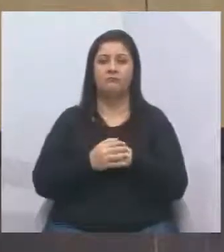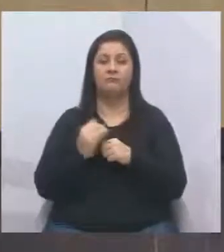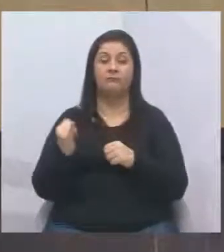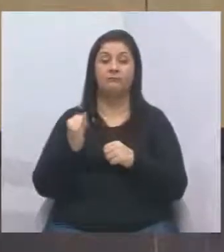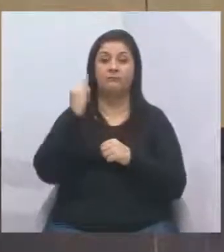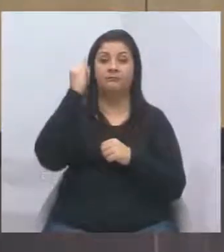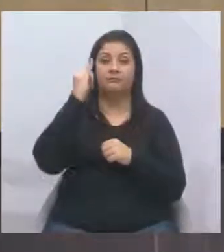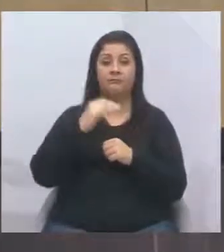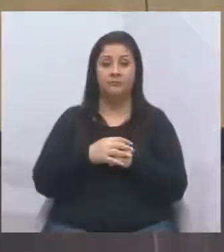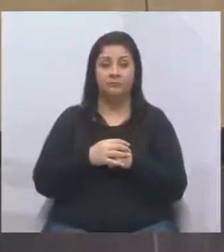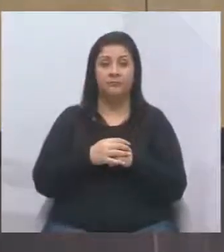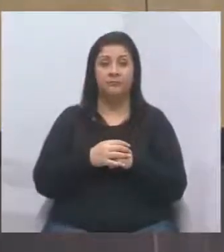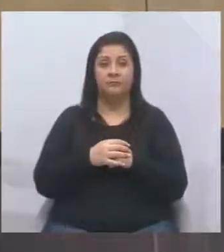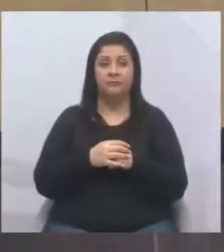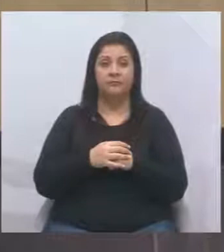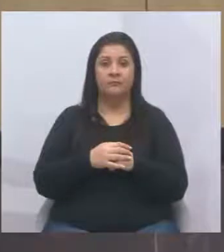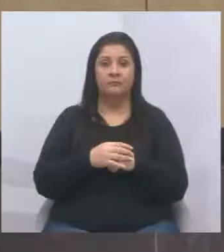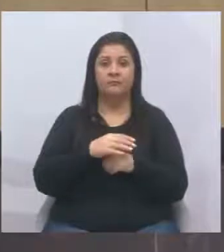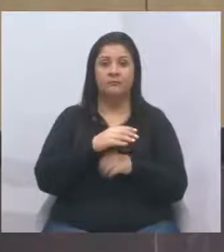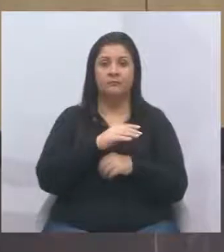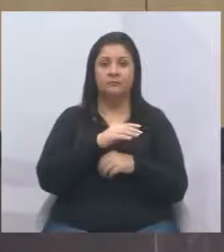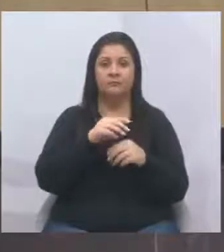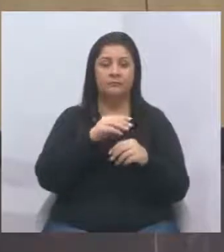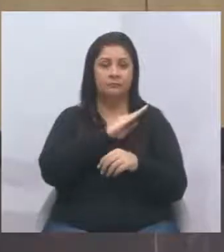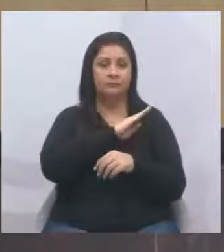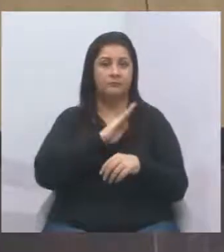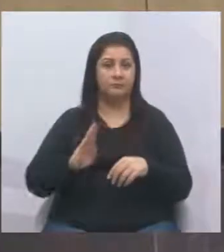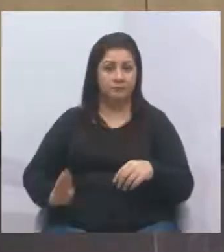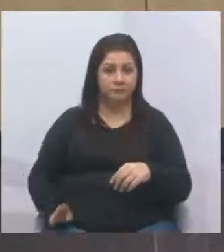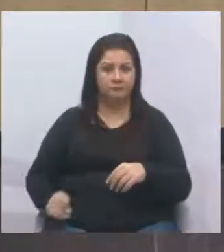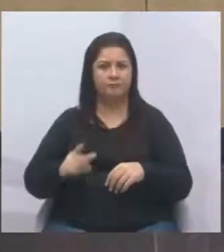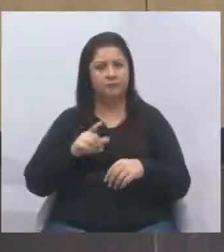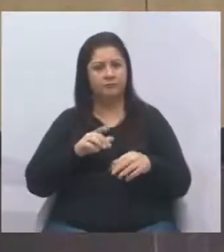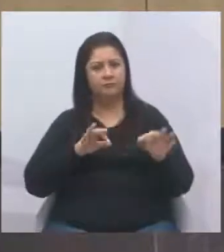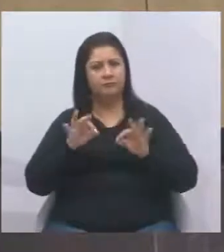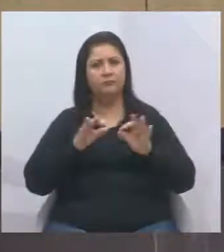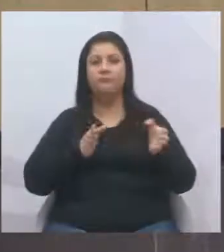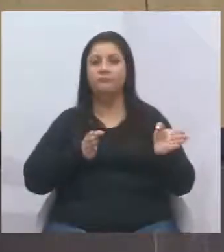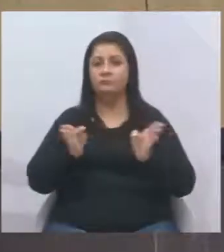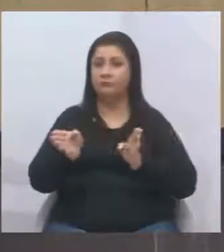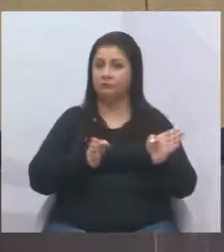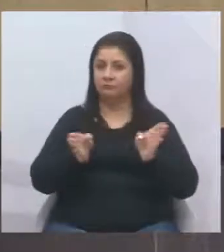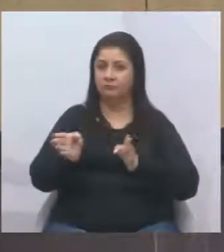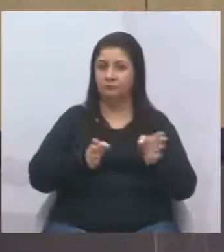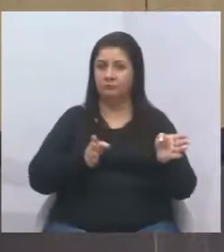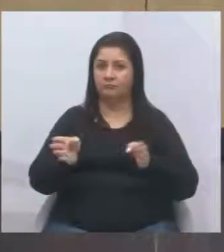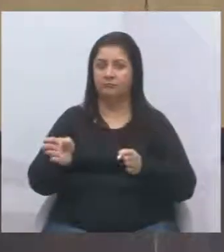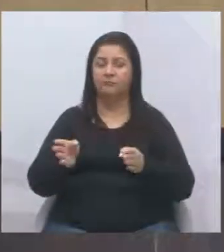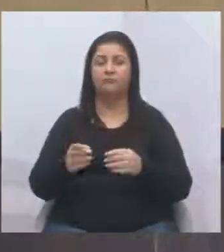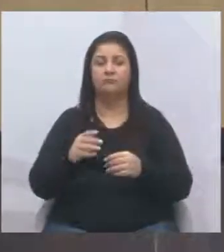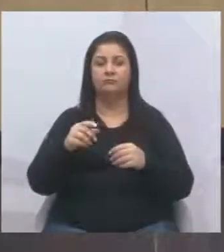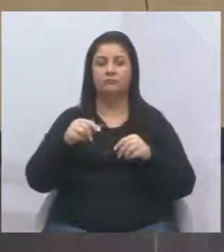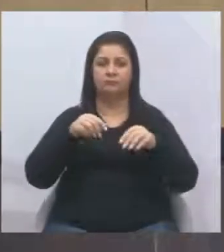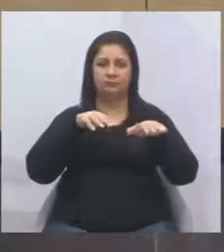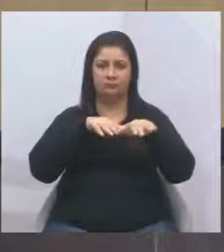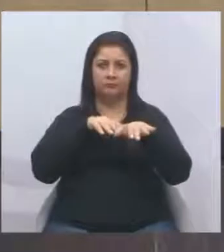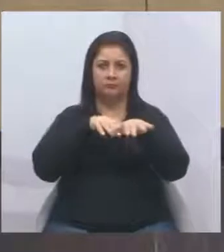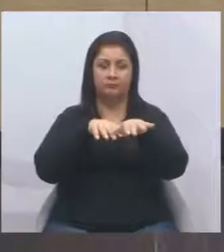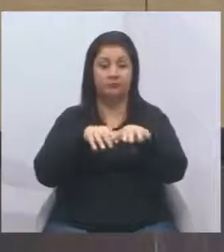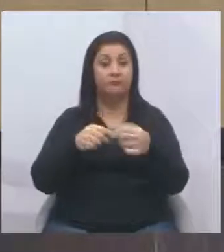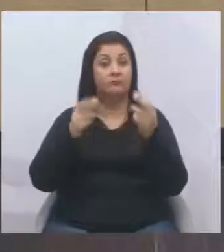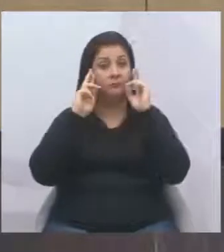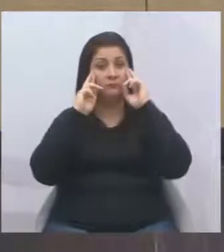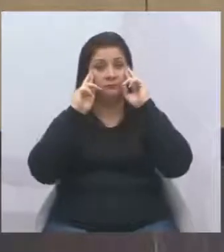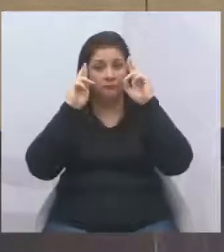público garantir a todos os ciclistas de nossa cidade acessibilidade no trânsito e conscientização dos motoristas para a valorização e